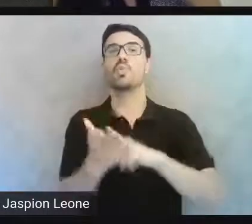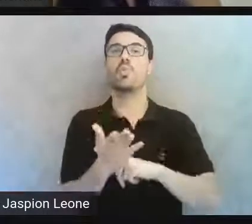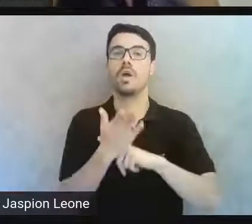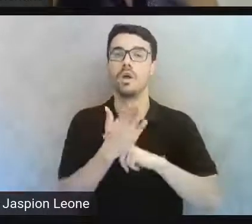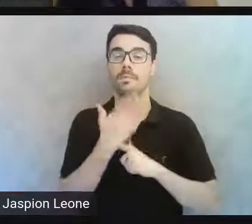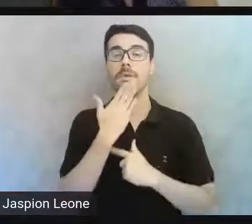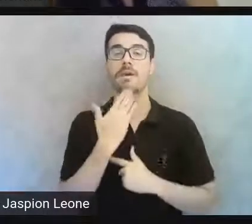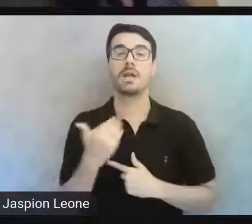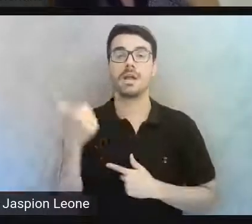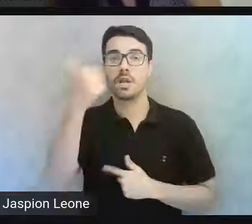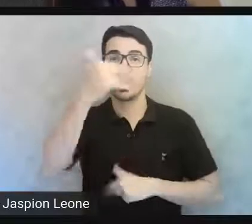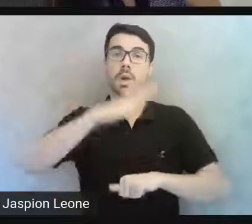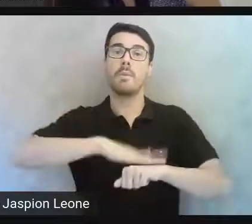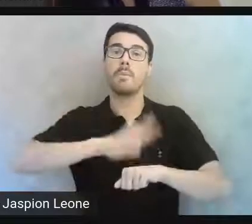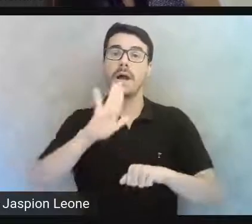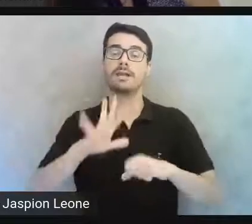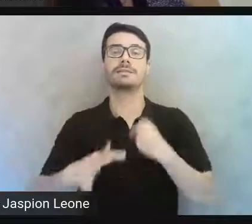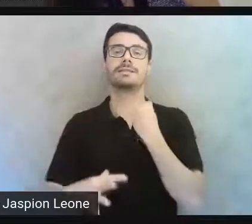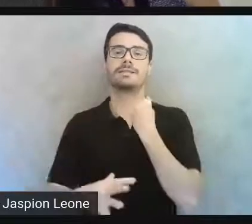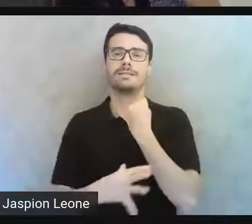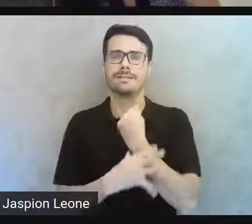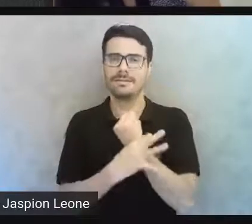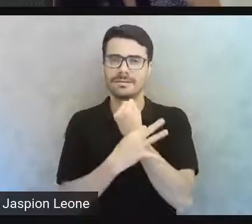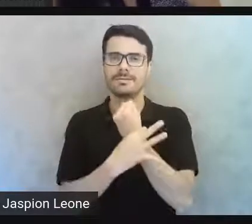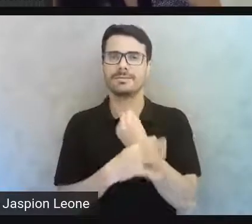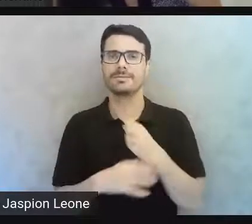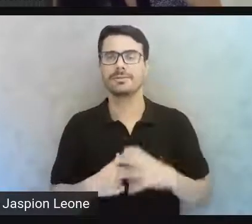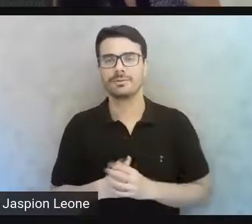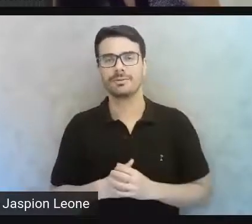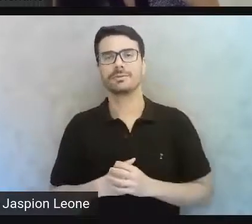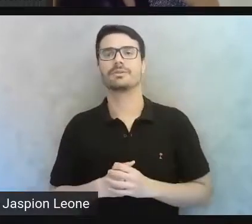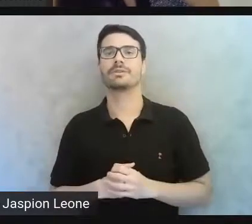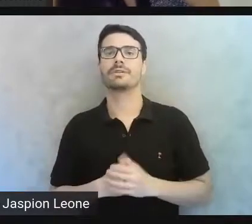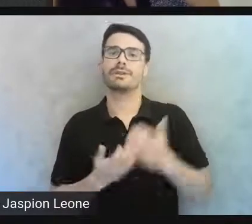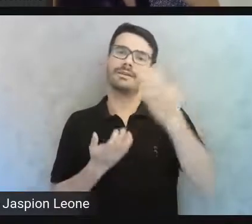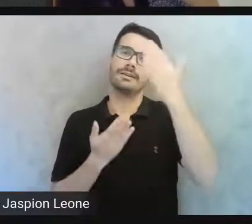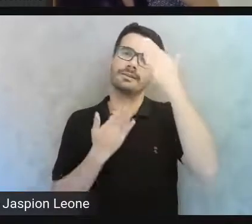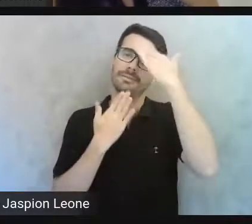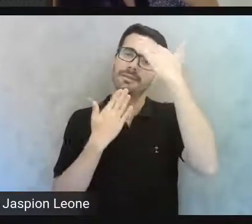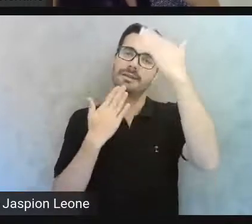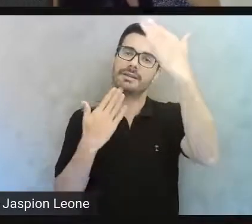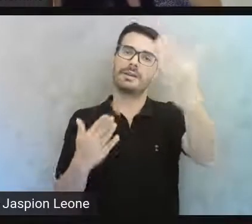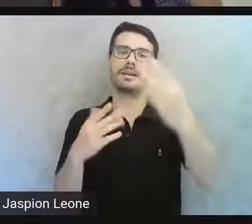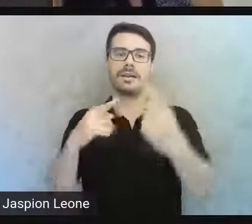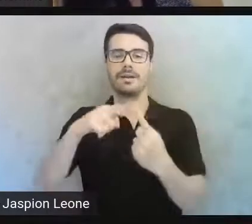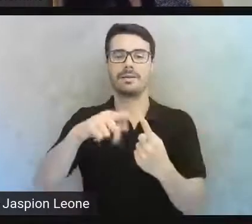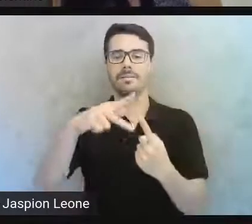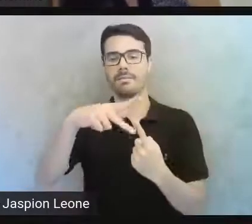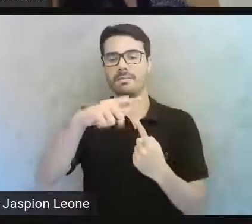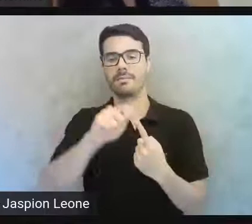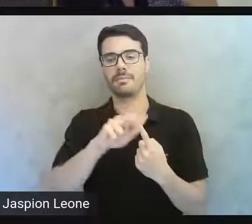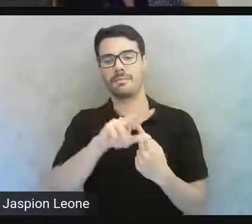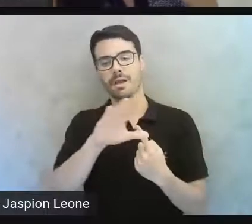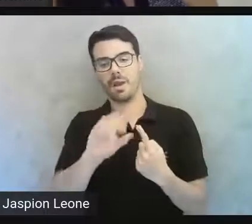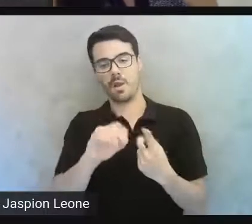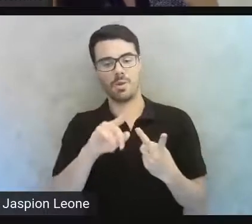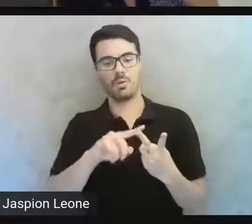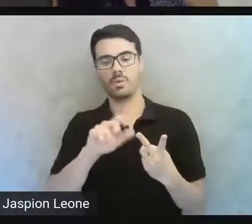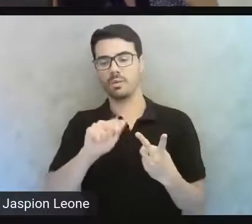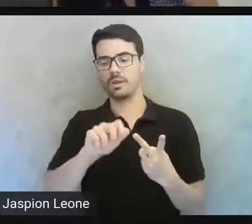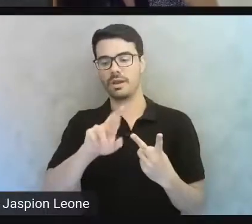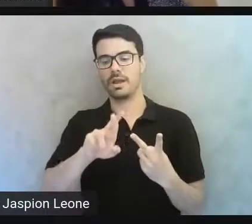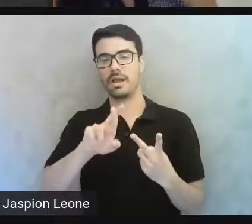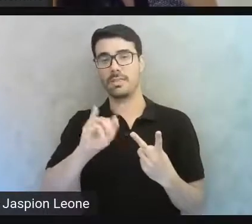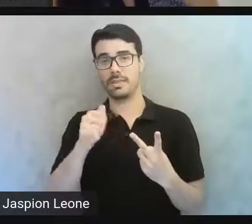mais seguro mesmo. Então, chegando ao final, queria agradecer imensamente ao Paulo, a Adriana, o Jaspion, a Andresa que